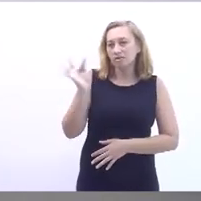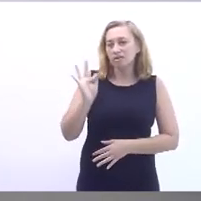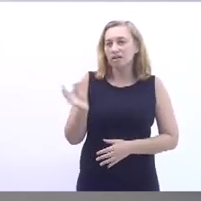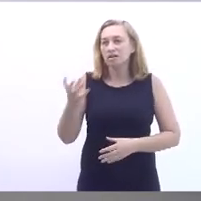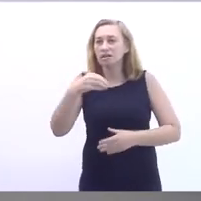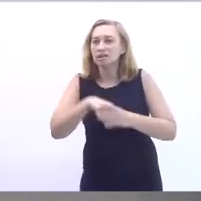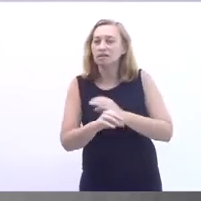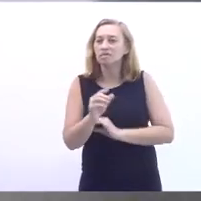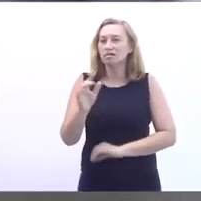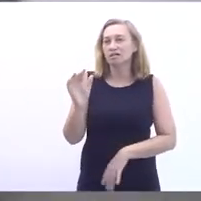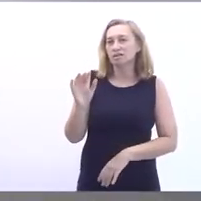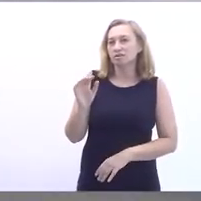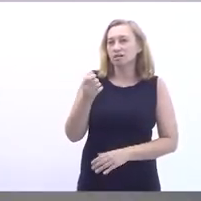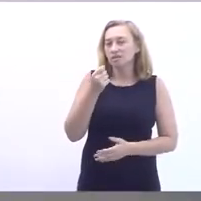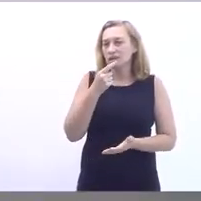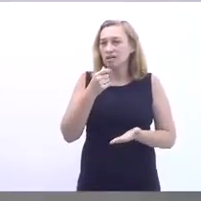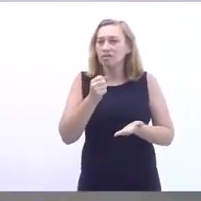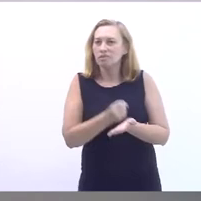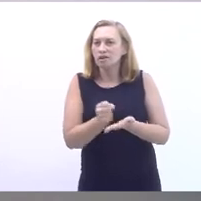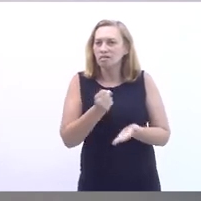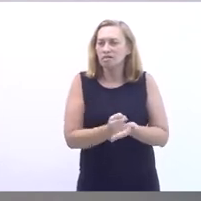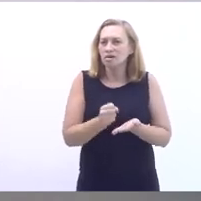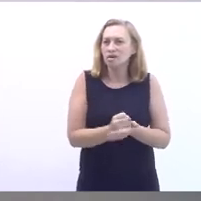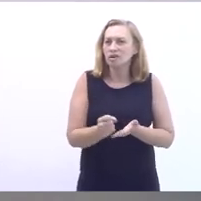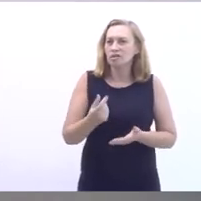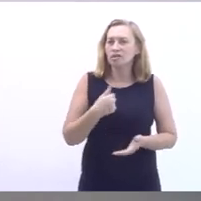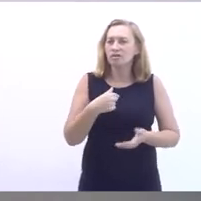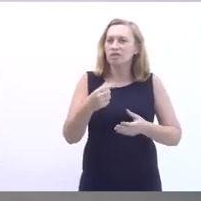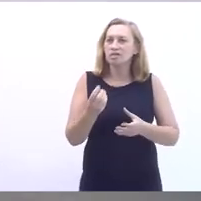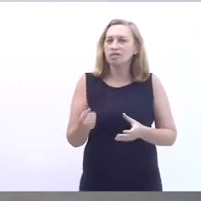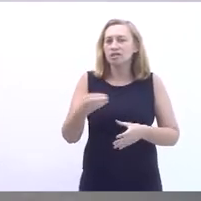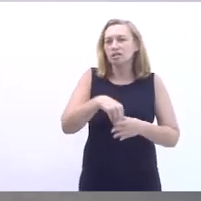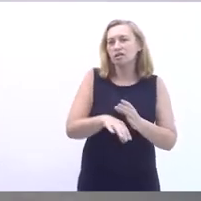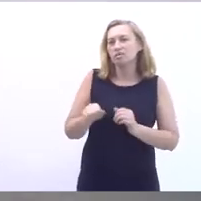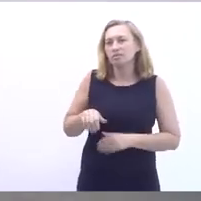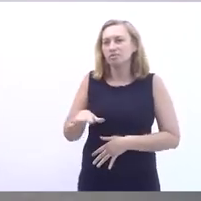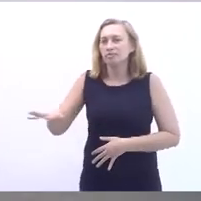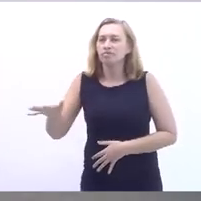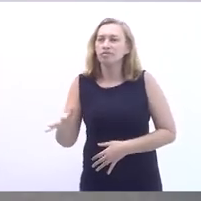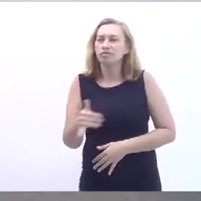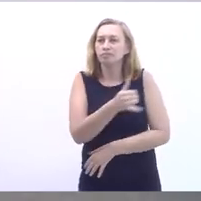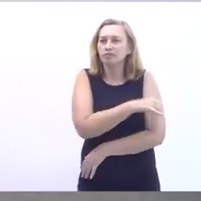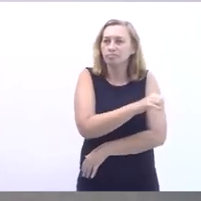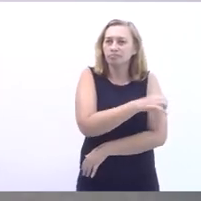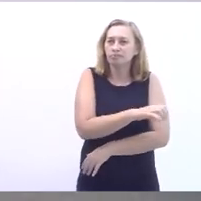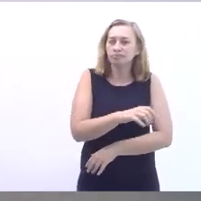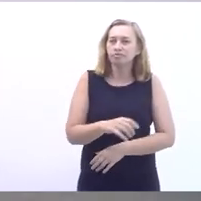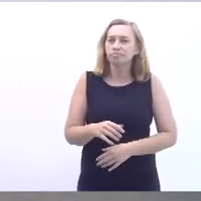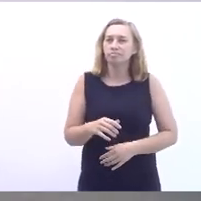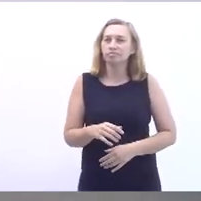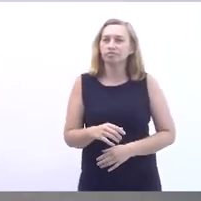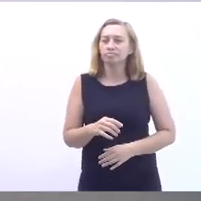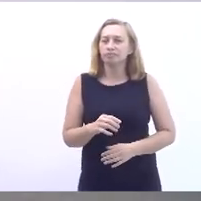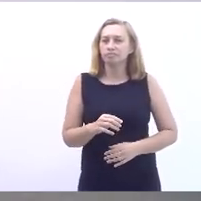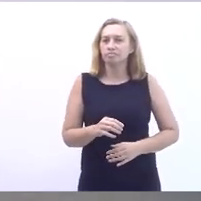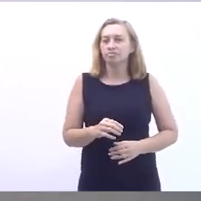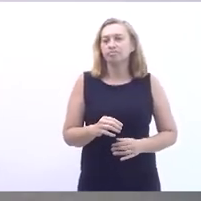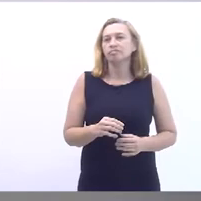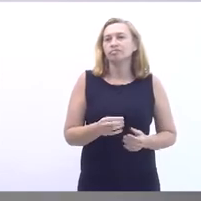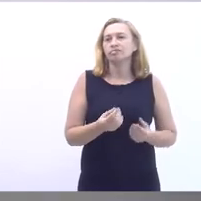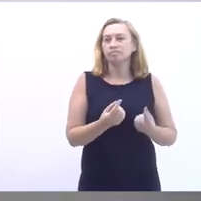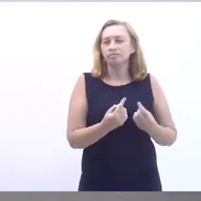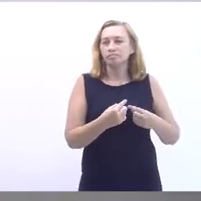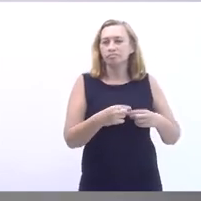dentro da ciência e a esse trabalho que eu tenho feito dentro das Comunidades do Rio de Janeiro através de desobediência civil